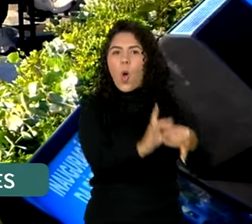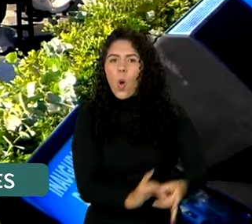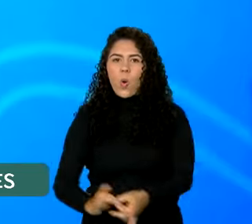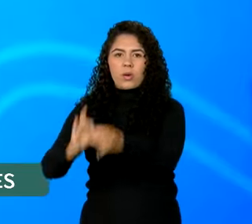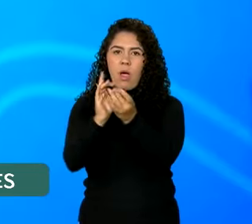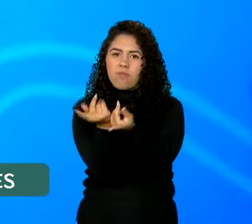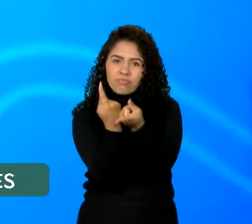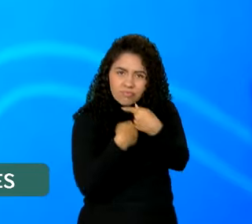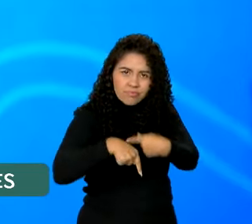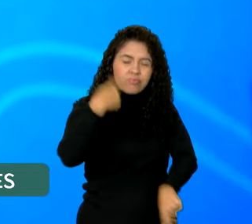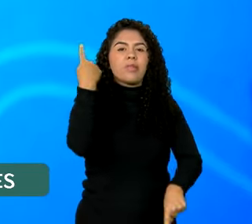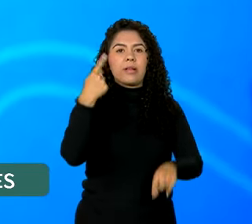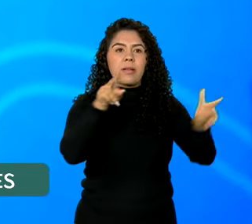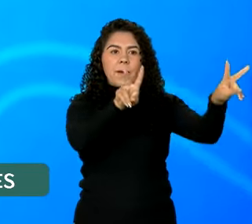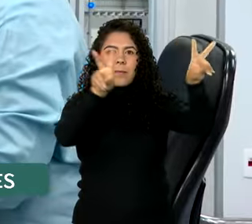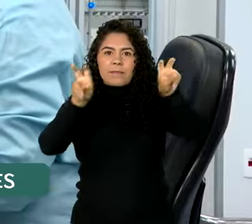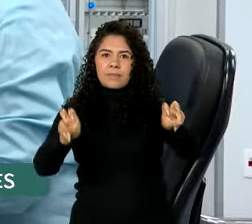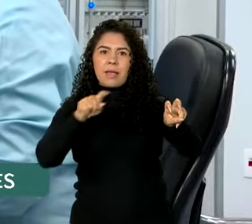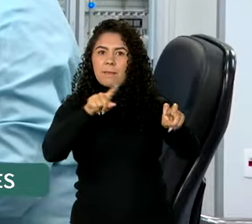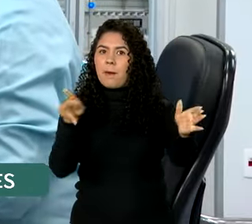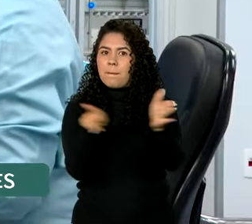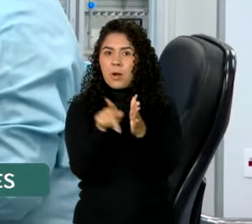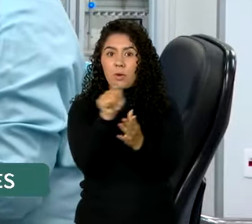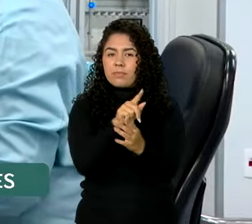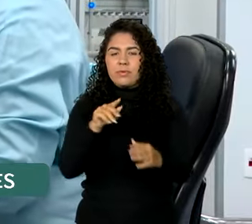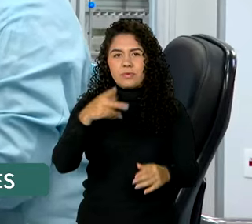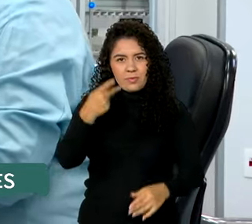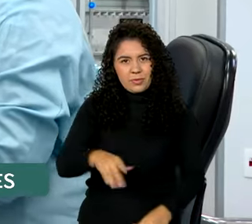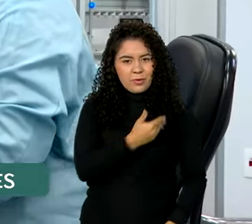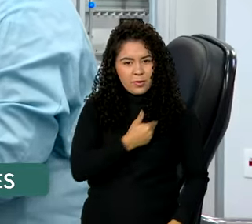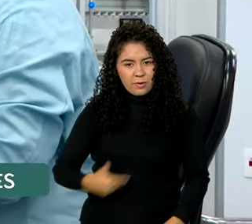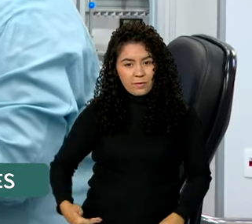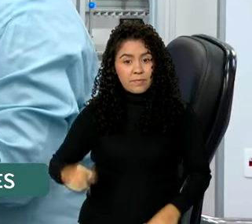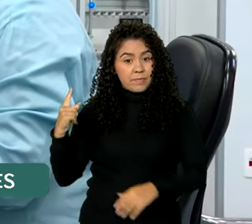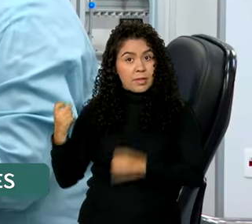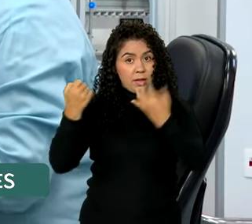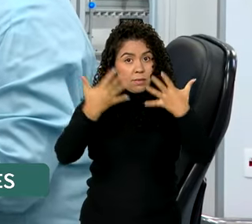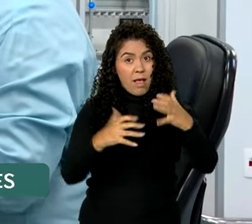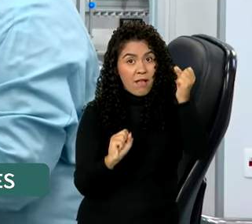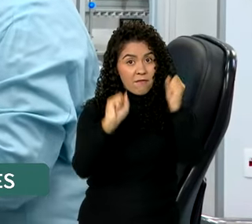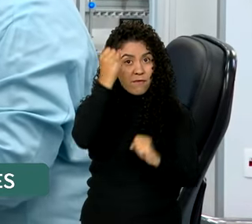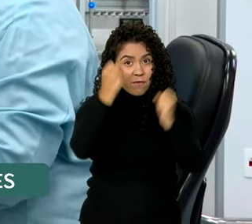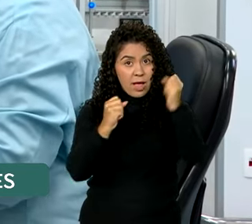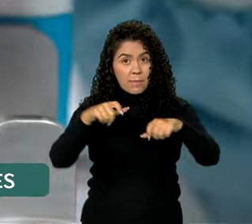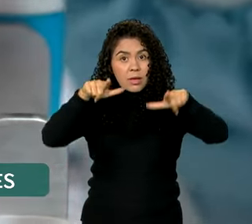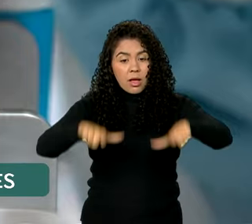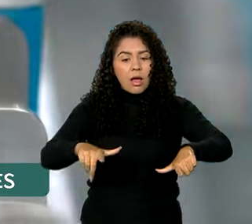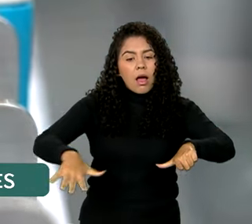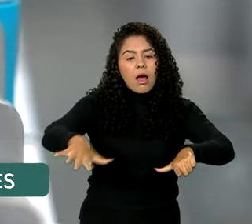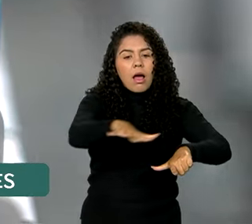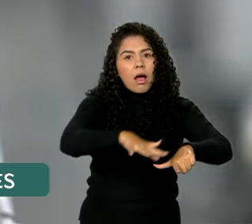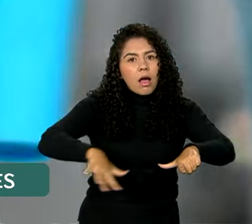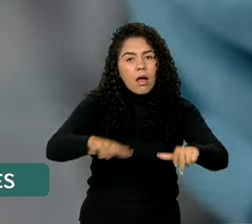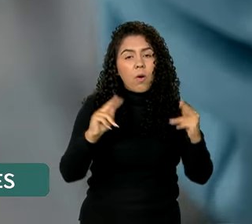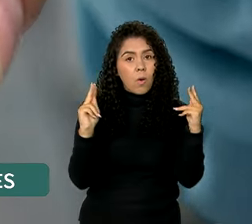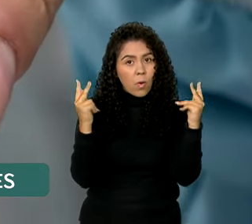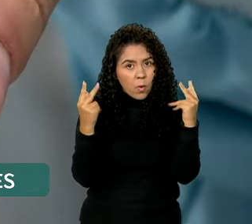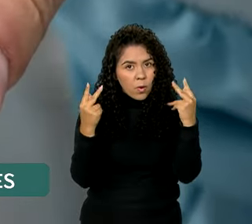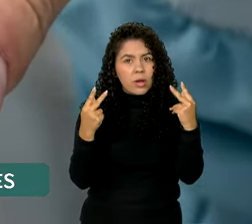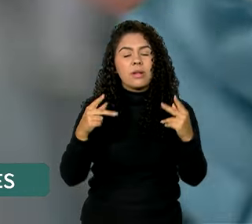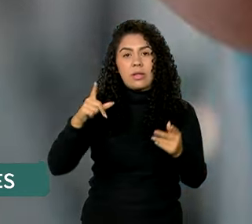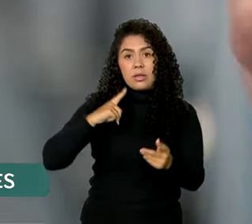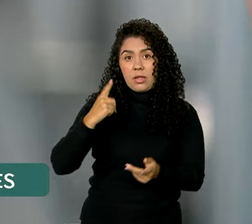que é o lema que orienta o nosso governo. Só nesta fábrica de Hortolândia, os investimentos públicos por meio de financiamento